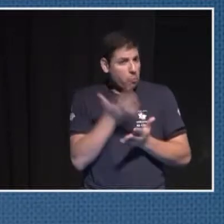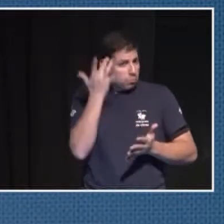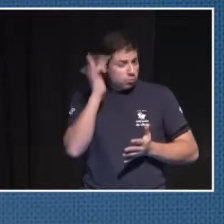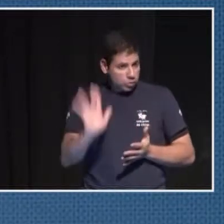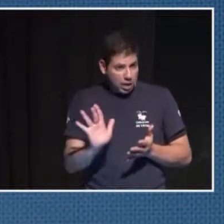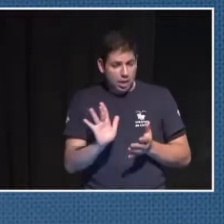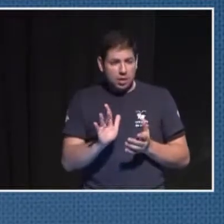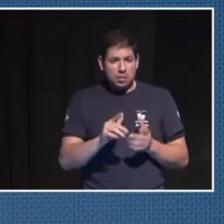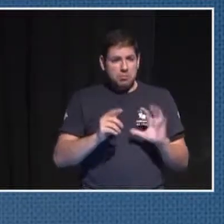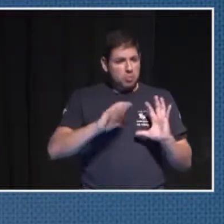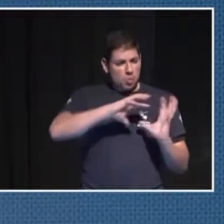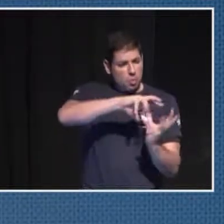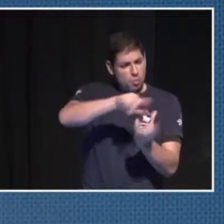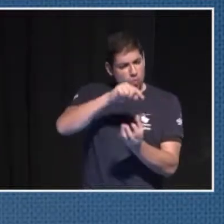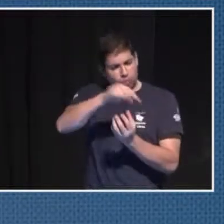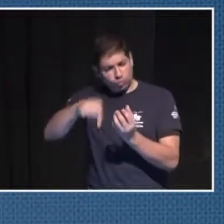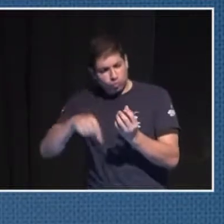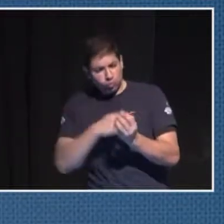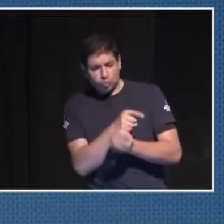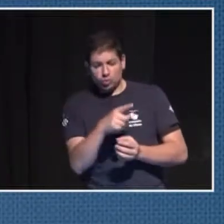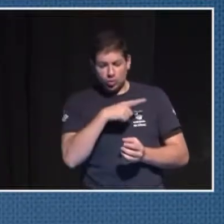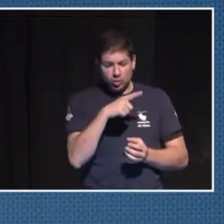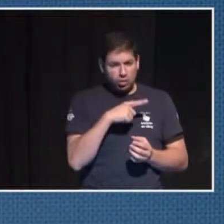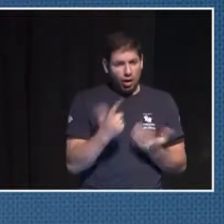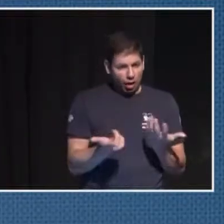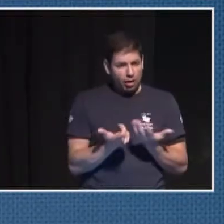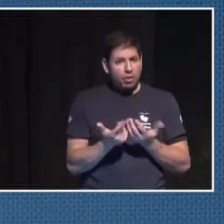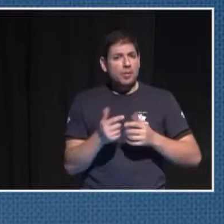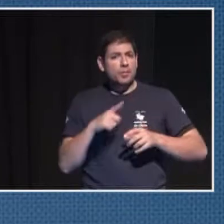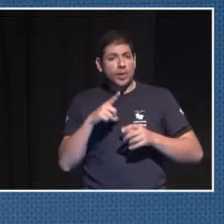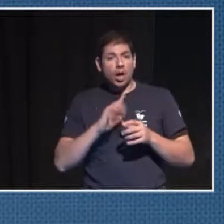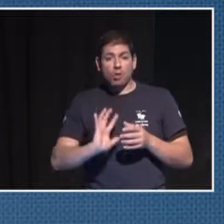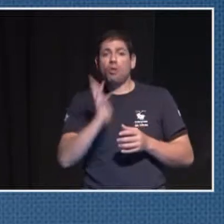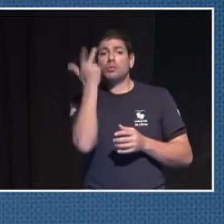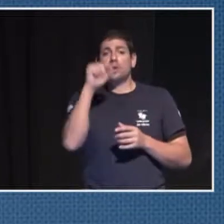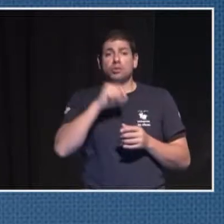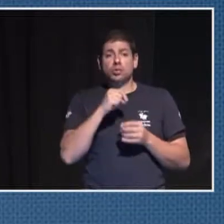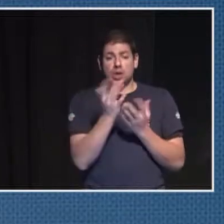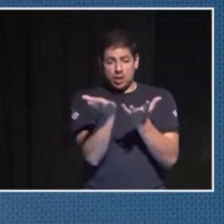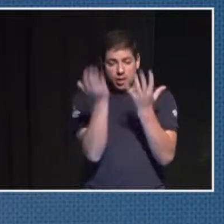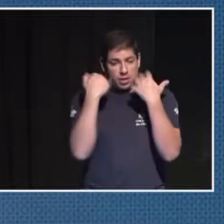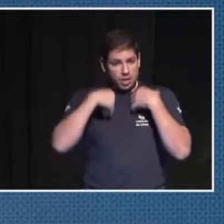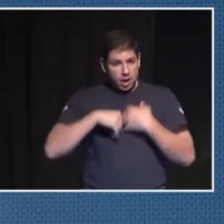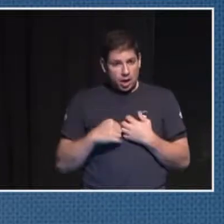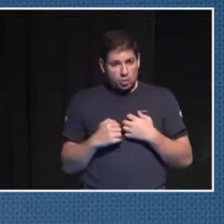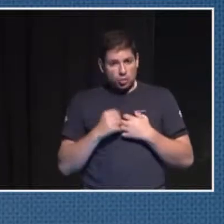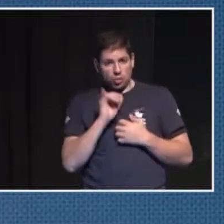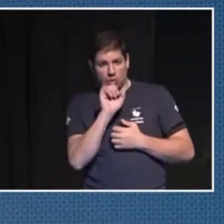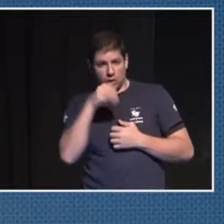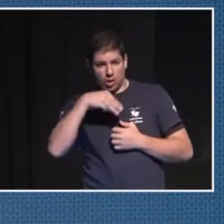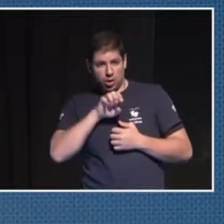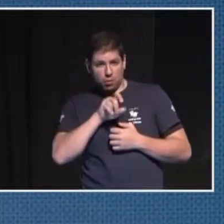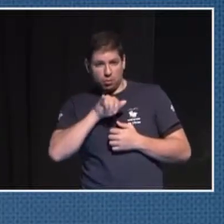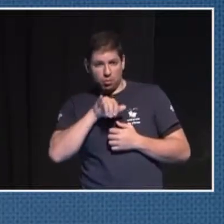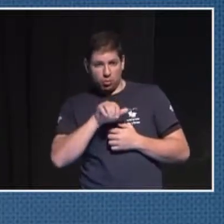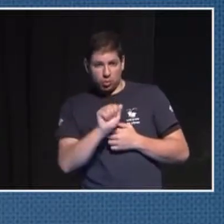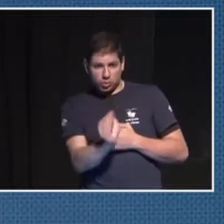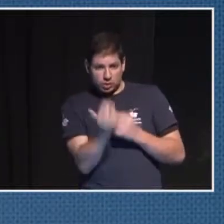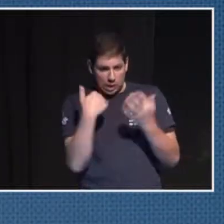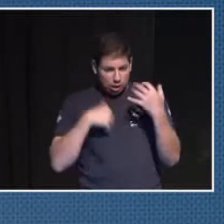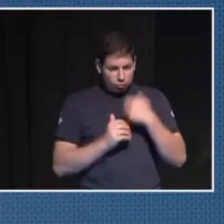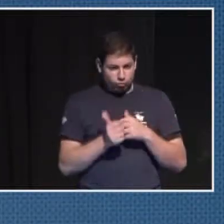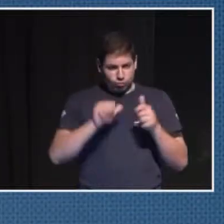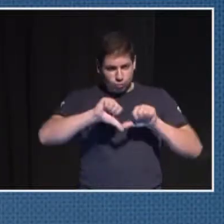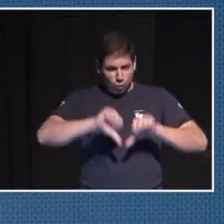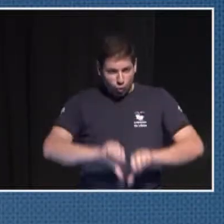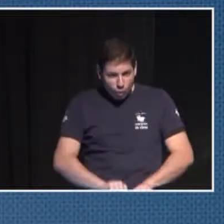presente globalmente. Se caracteriza por uma desregulação do sistema imune, atinge os pequenos vasos sanguíneos